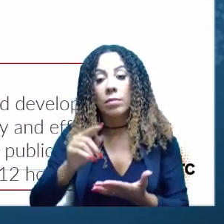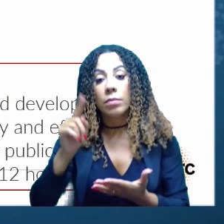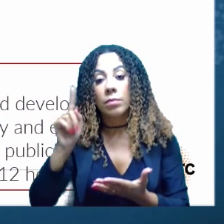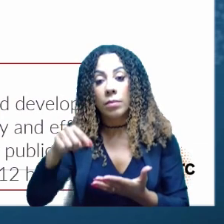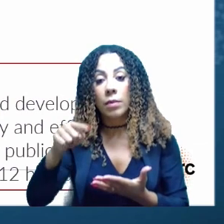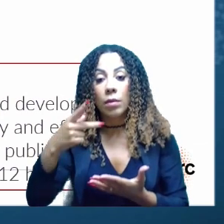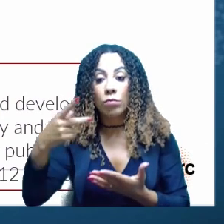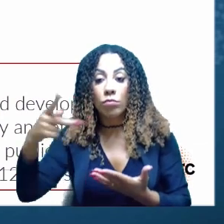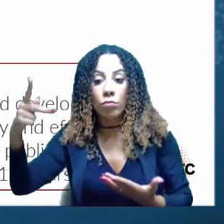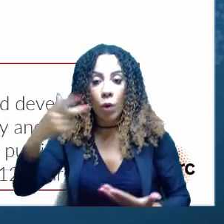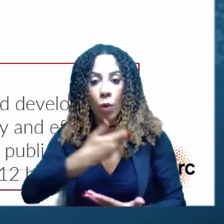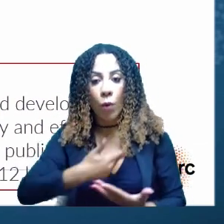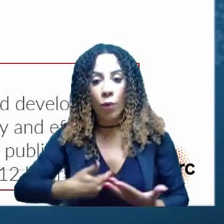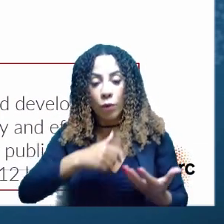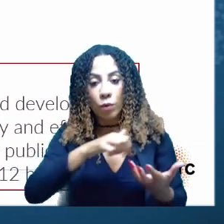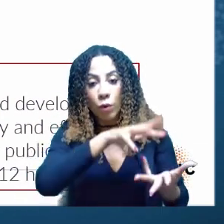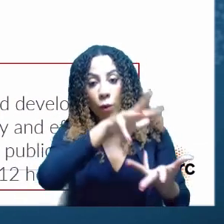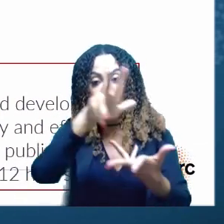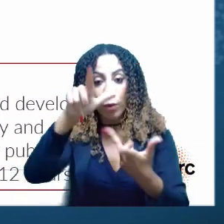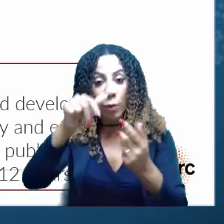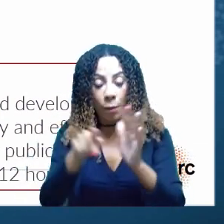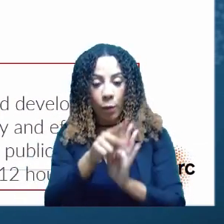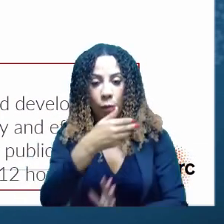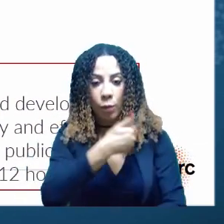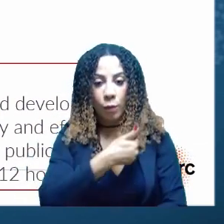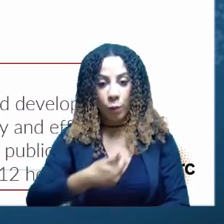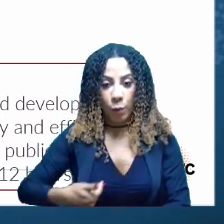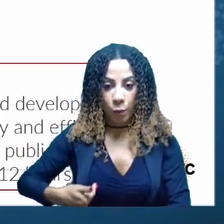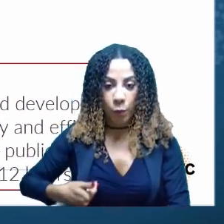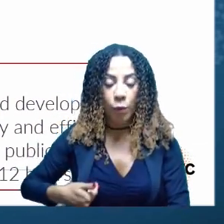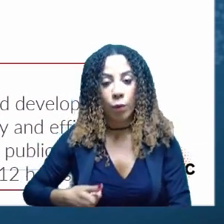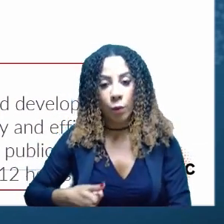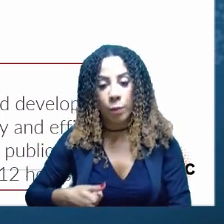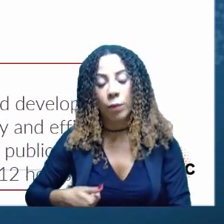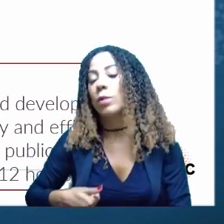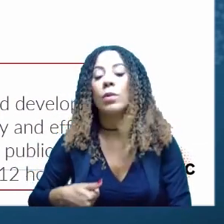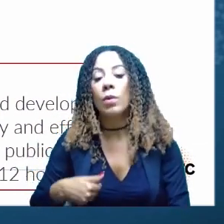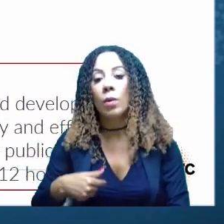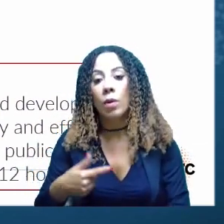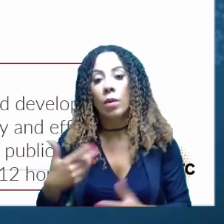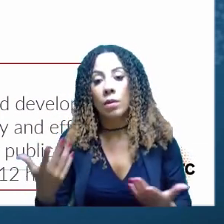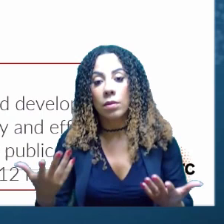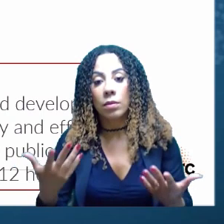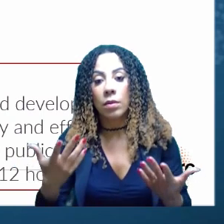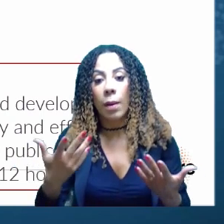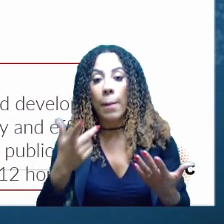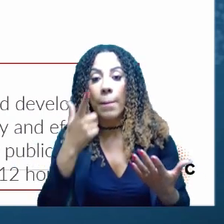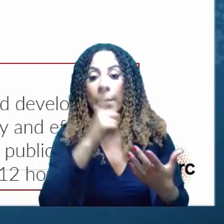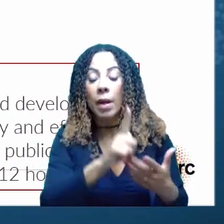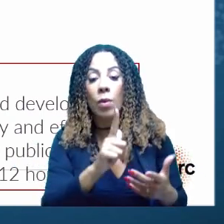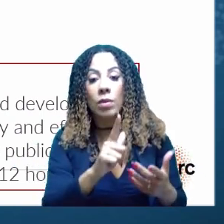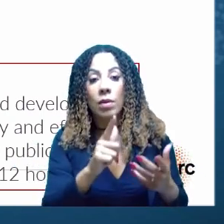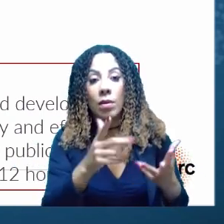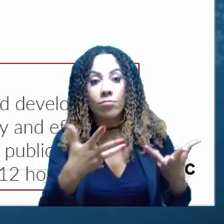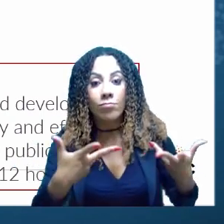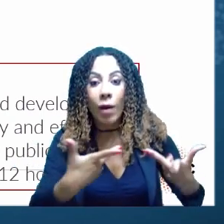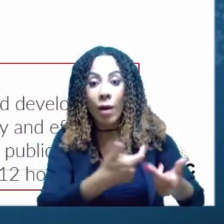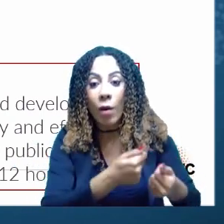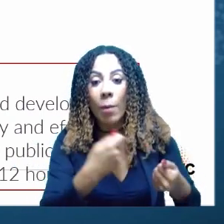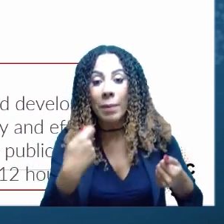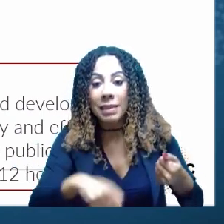dos governos do mundo, do setor público, com relação justamente com a eficácia. Tudo foi feito